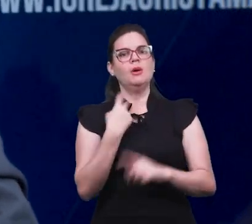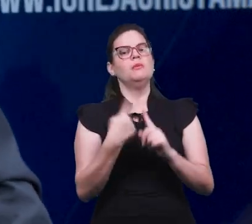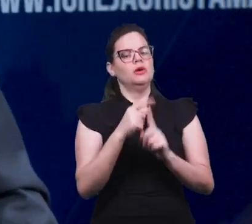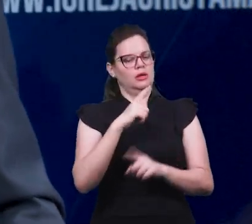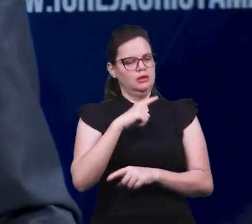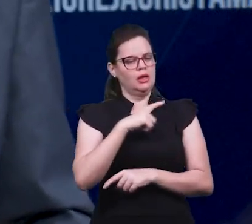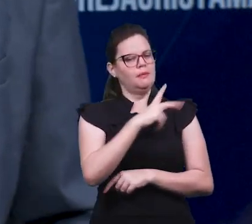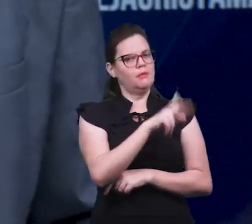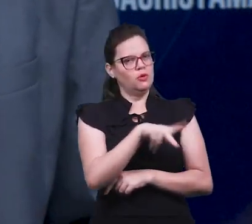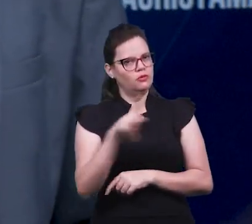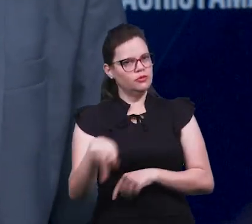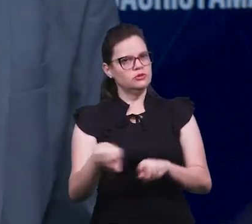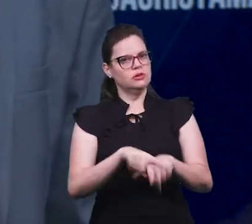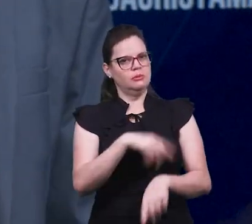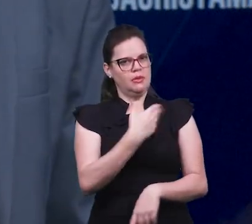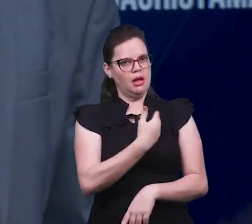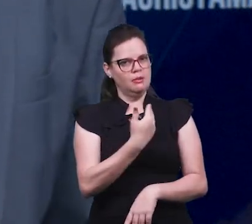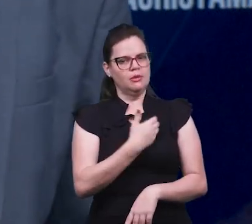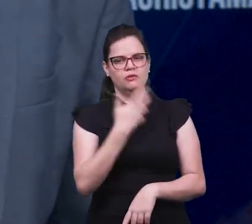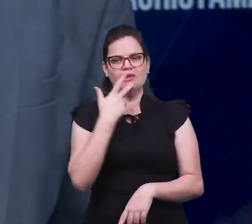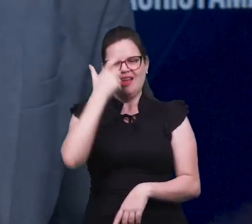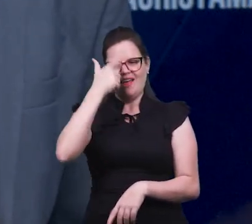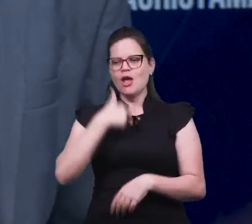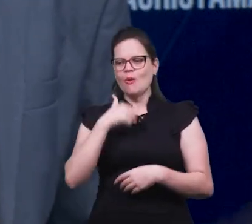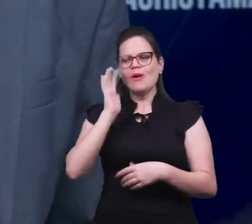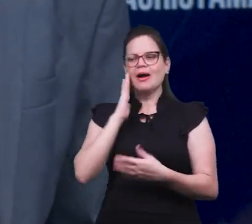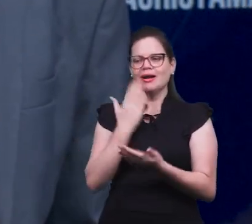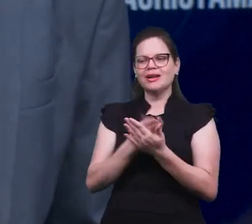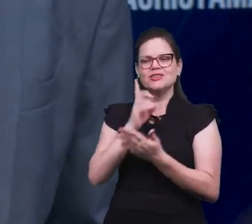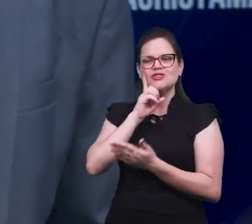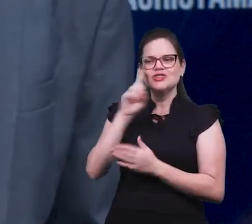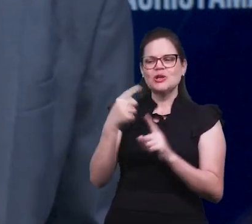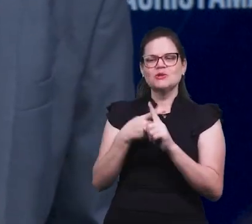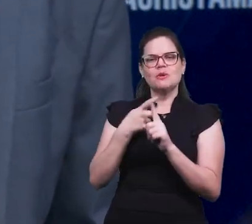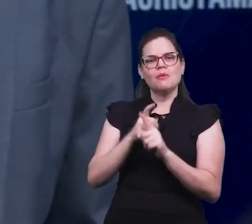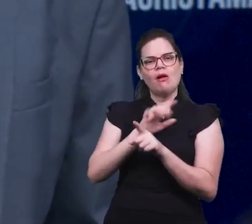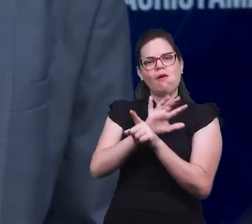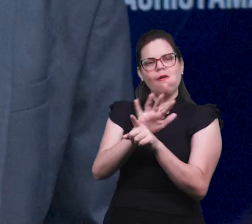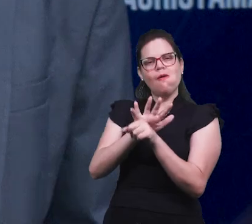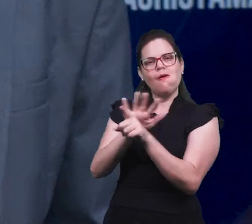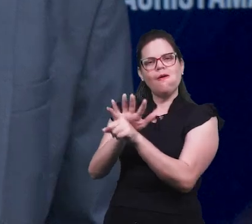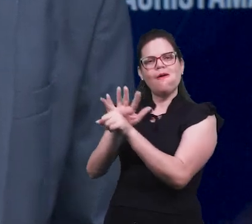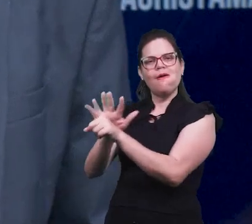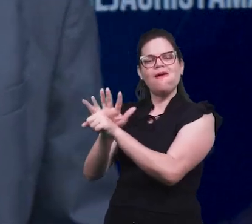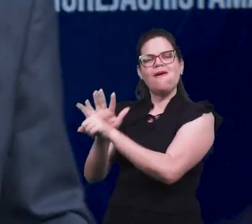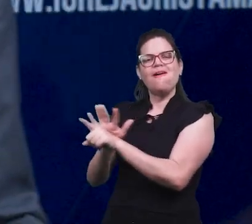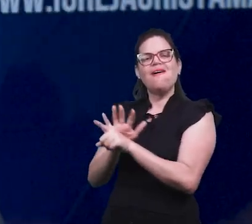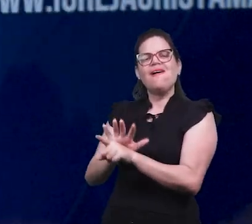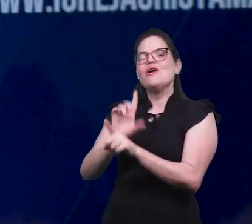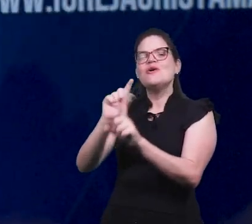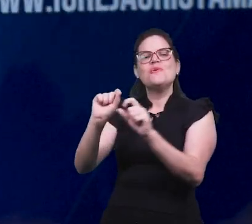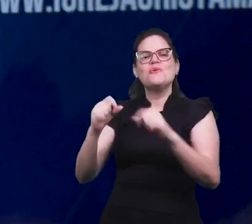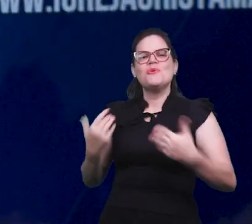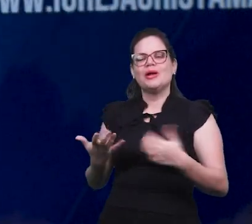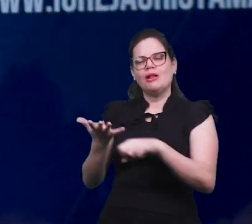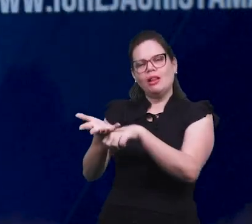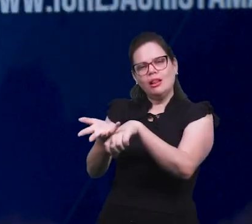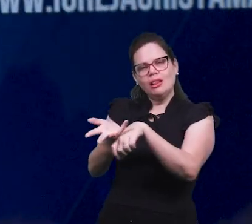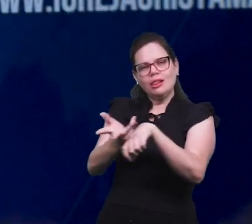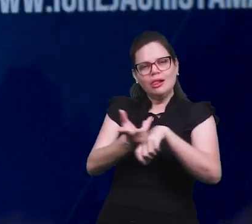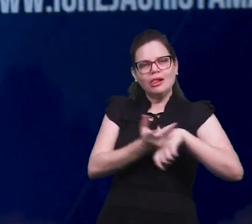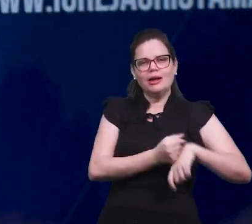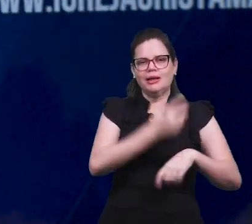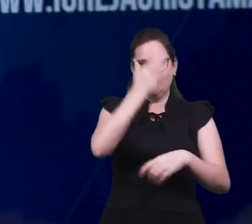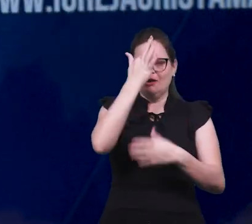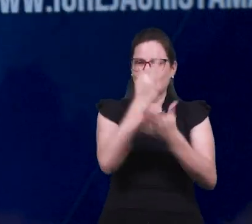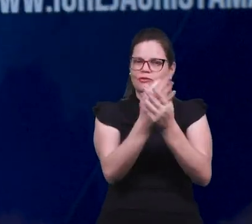para dizer até que crê, mas crê não no nosso Deus, crê do jeito dele, né? E muitas vezes vai querer tirar a fé do